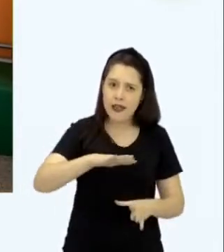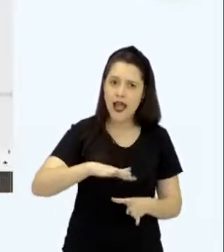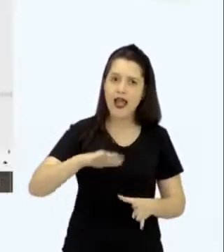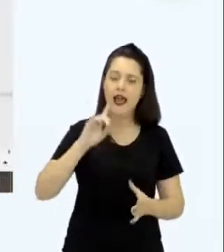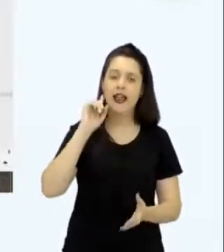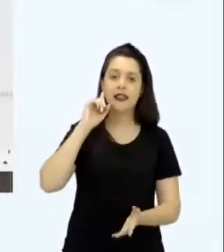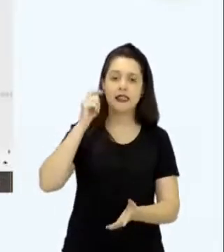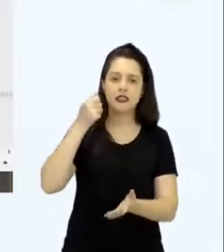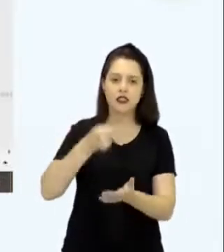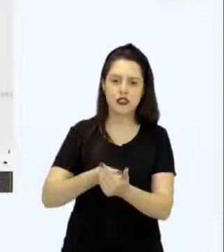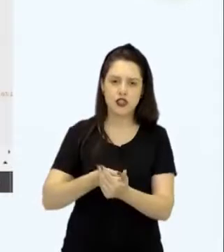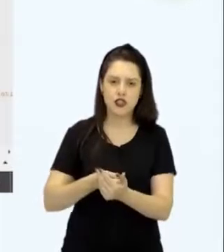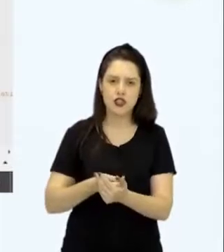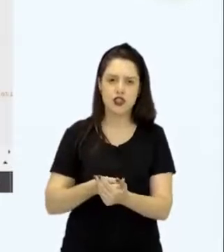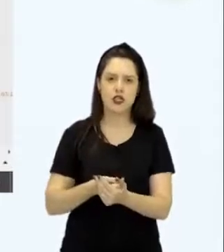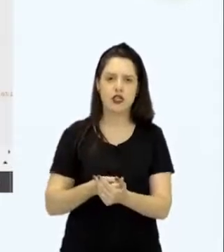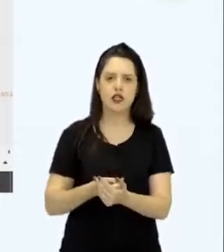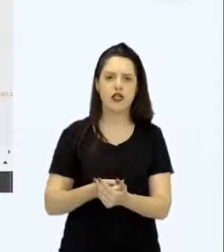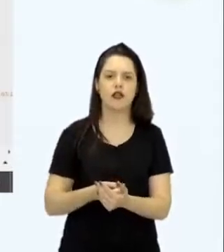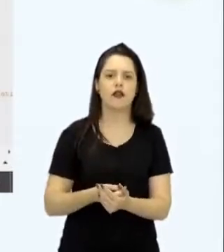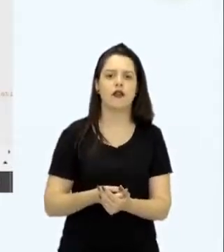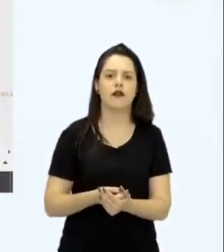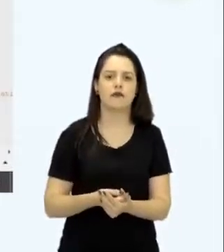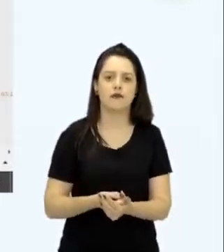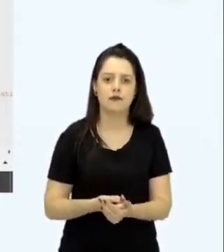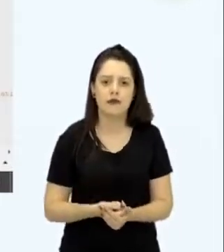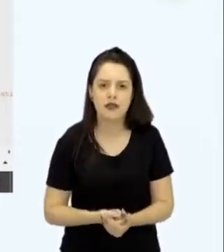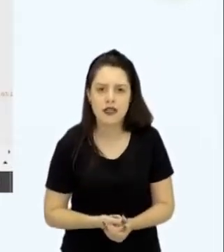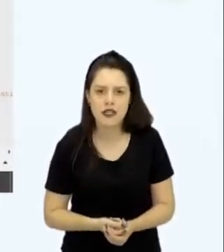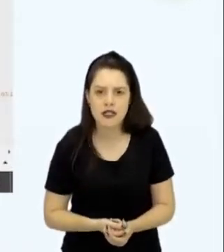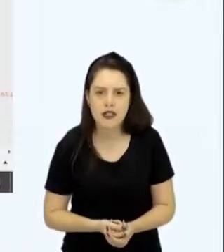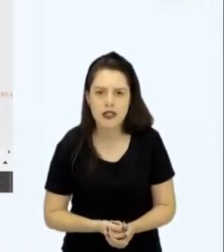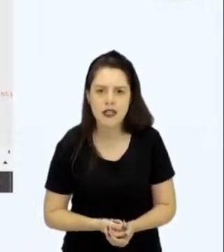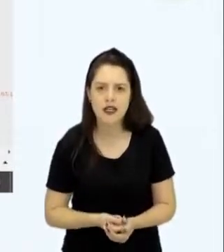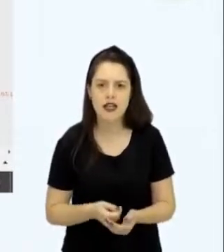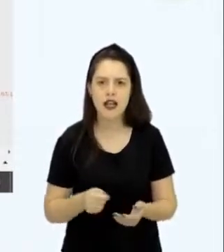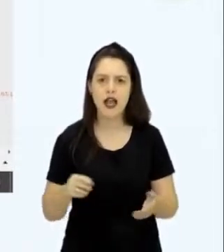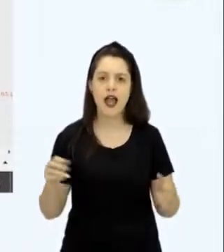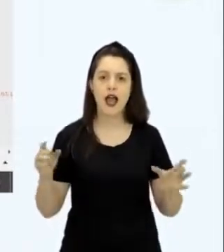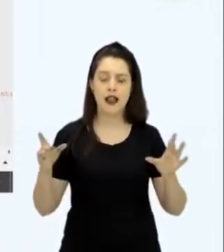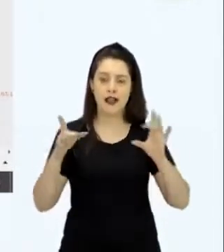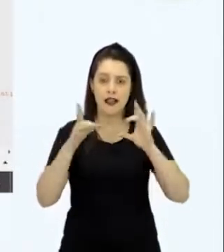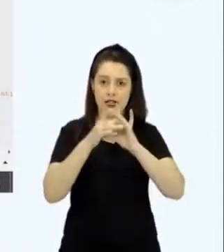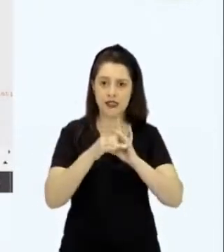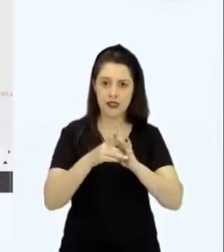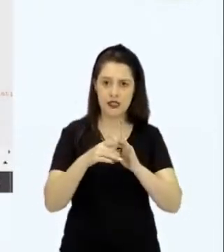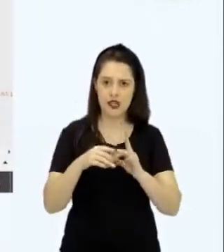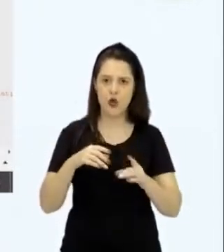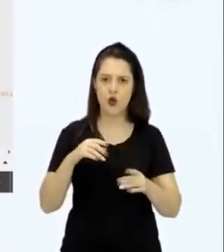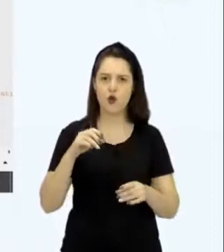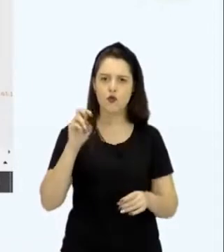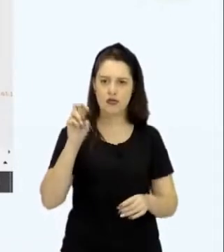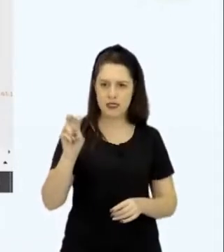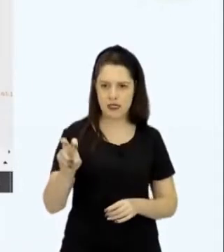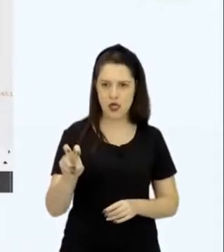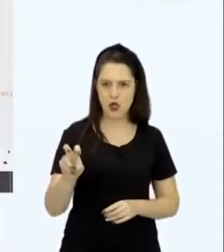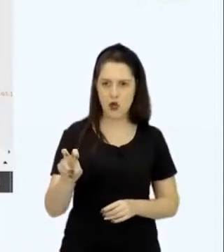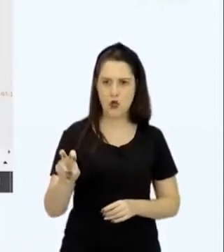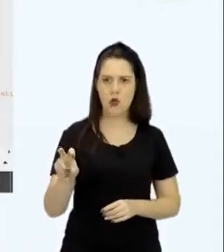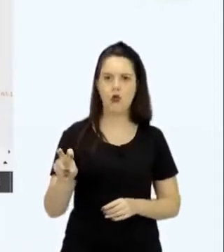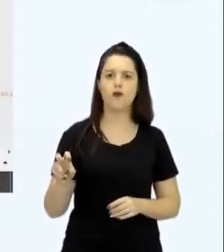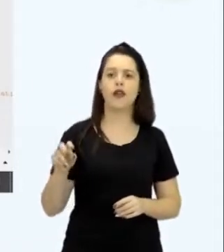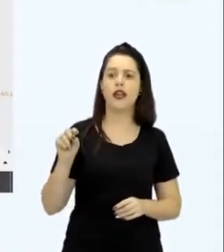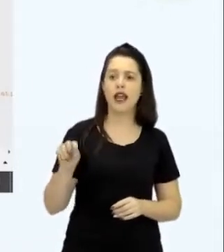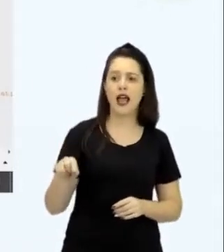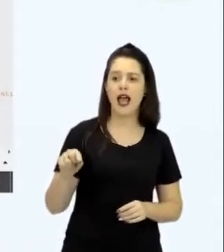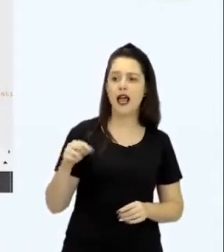as portas. Nosso servo 5, attach, ele está conectado na porta 5. E esse 500 e